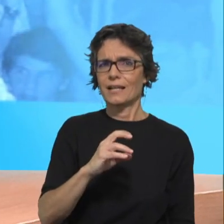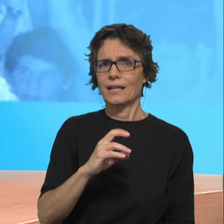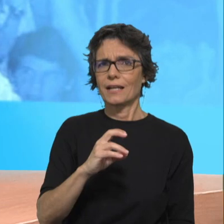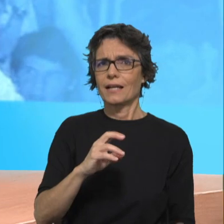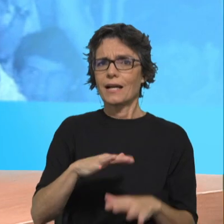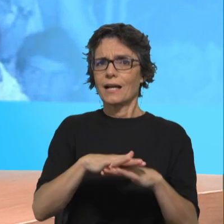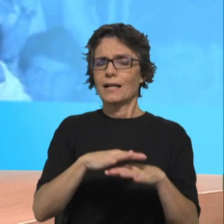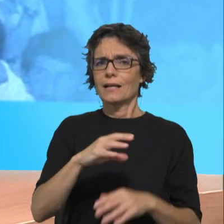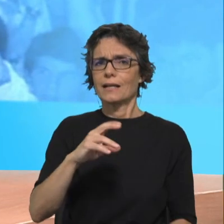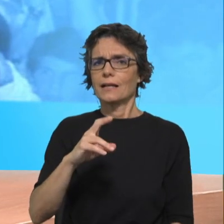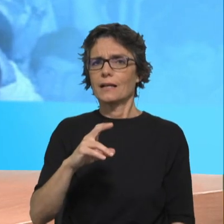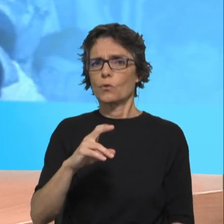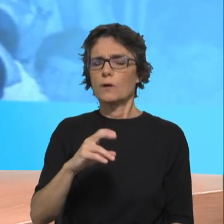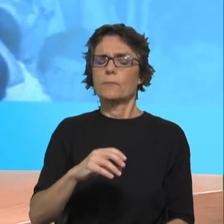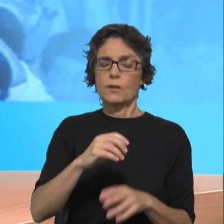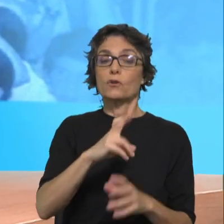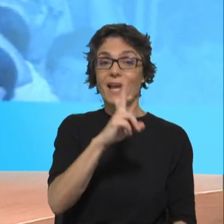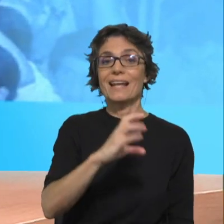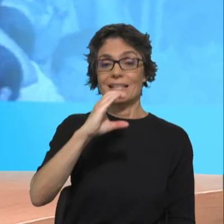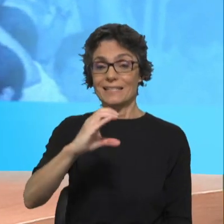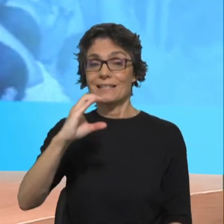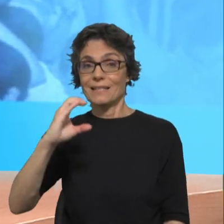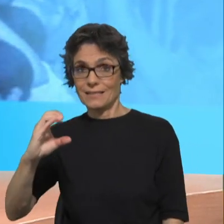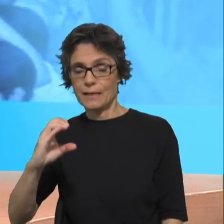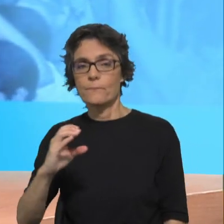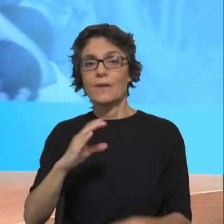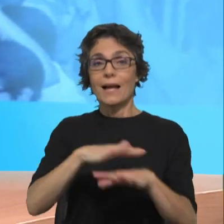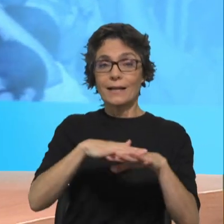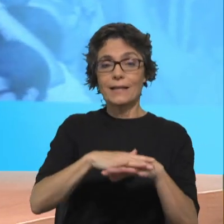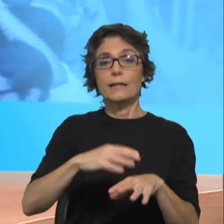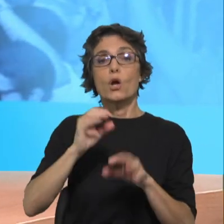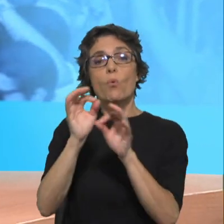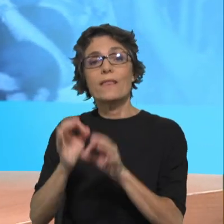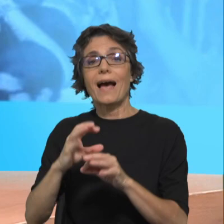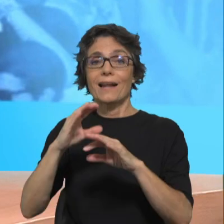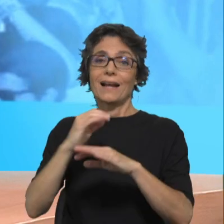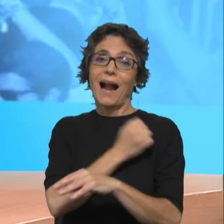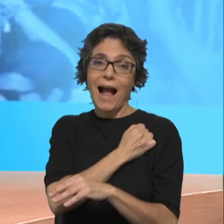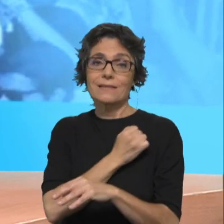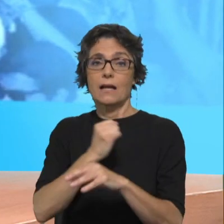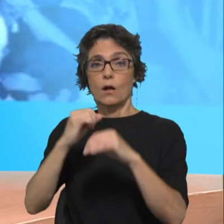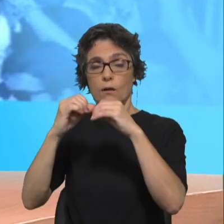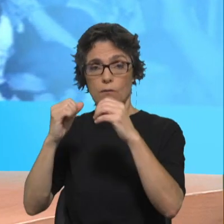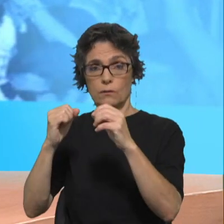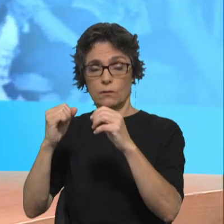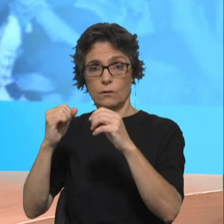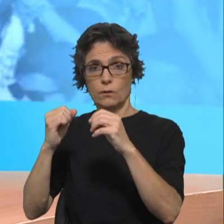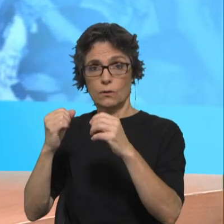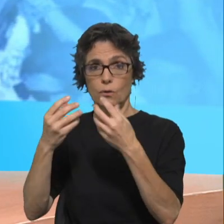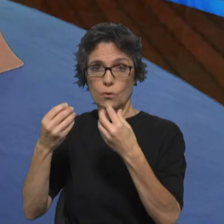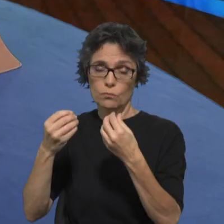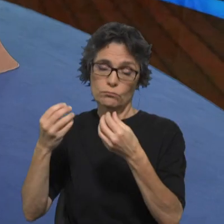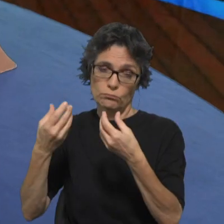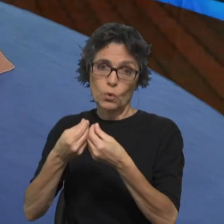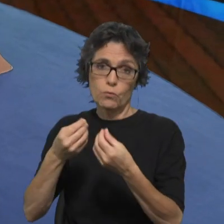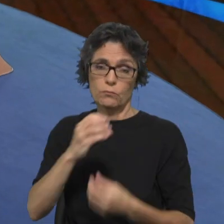Rede 3C, Cuidar da Casa Comum, os três Cs, e essa foi, portanto, inscrita em notário